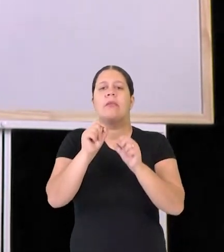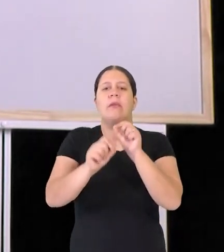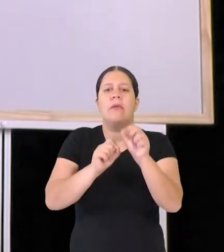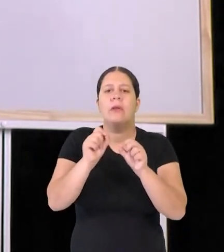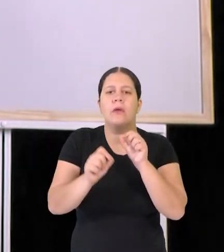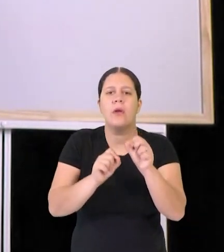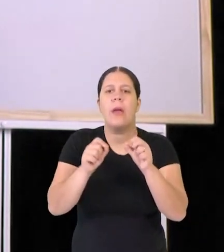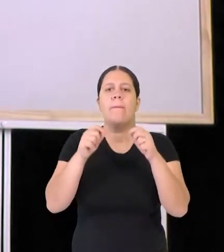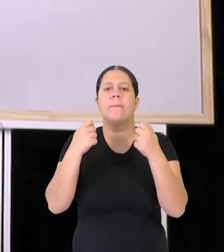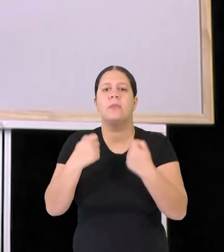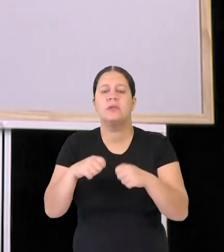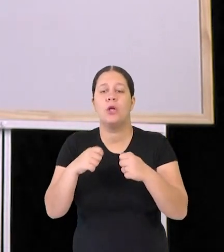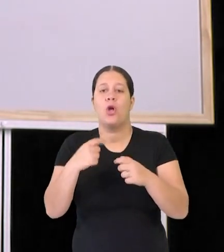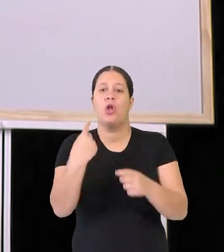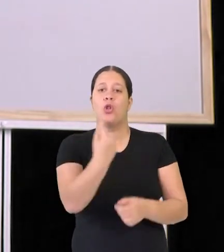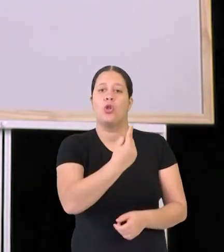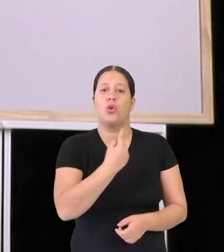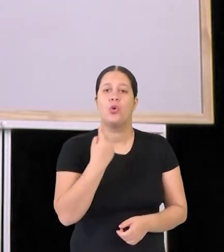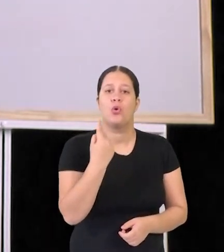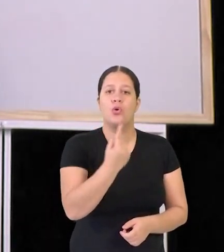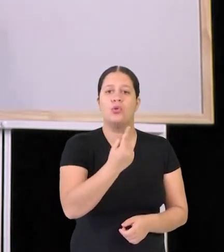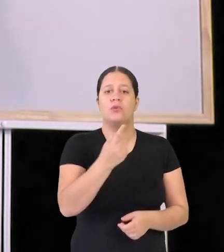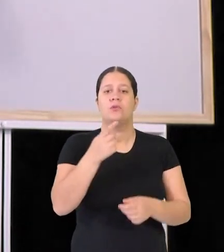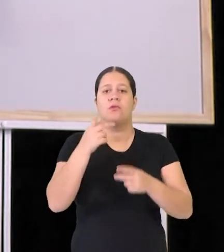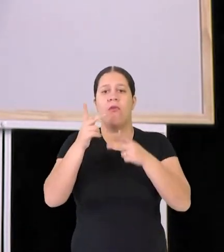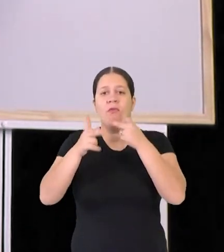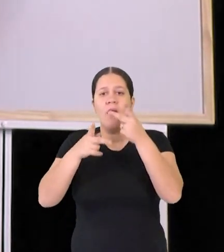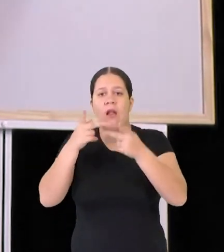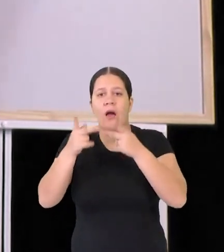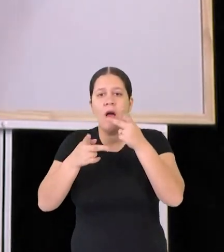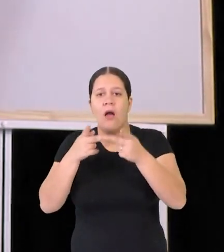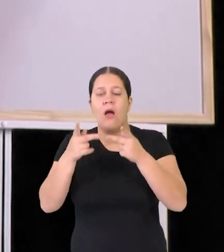gente vai falar de fluidos, pessoal,